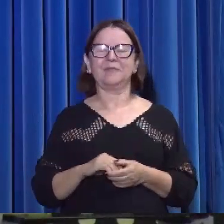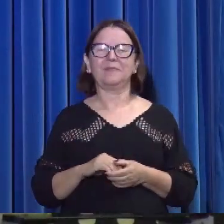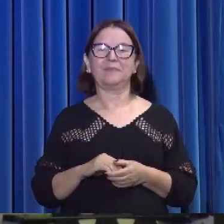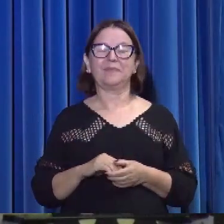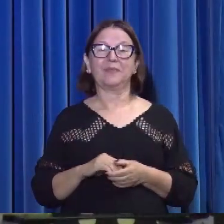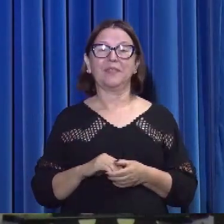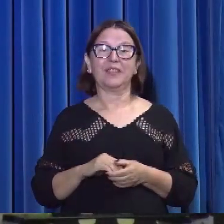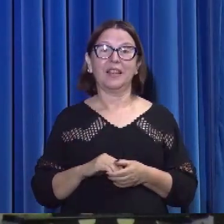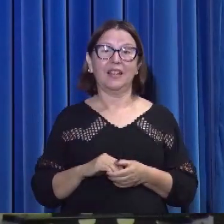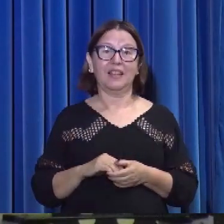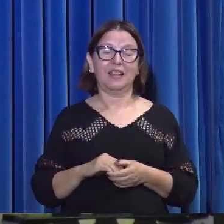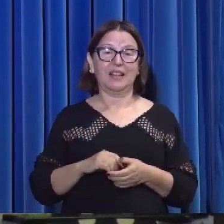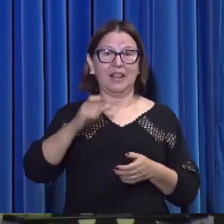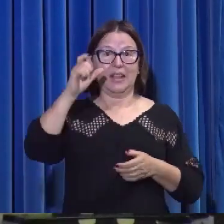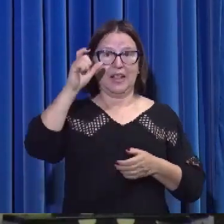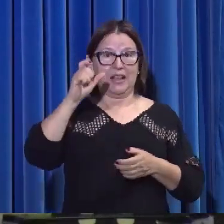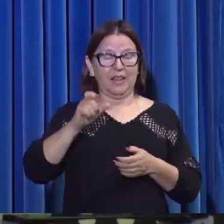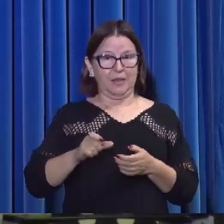perverso,